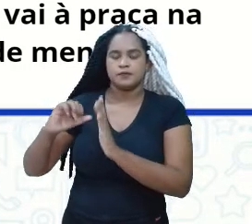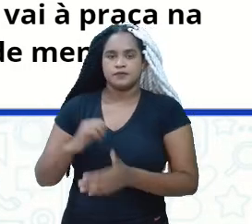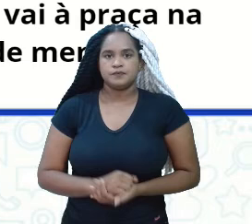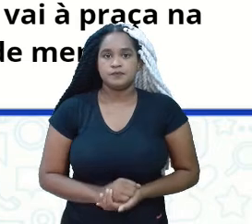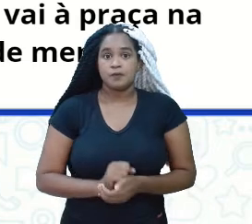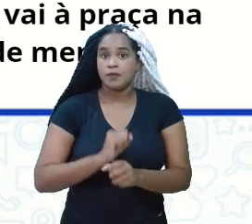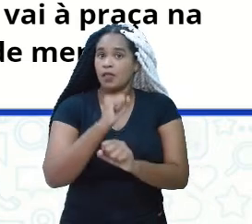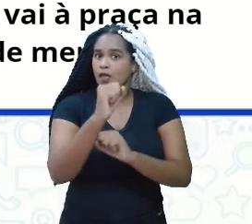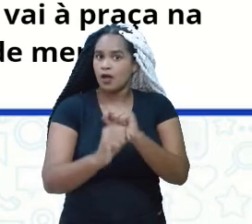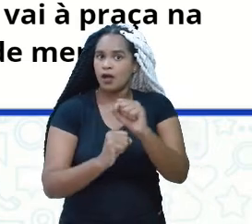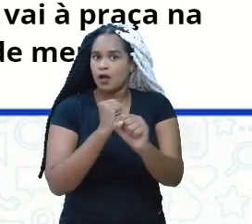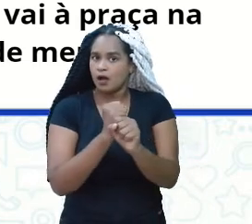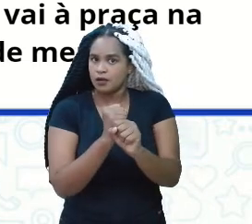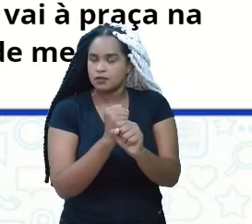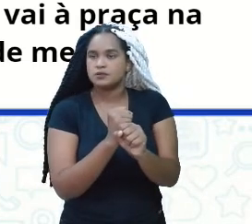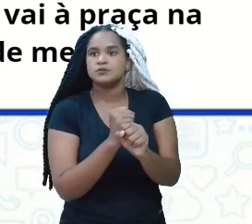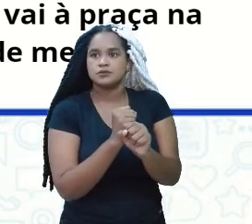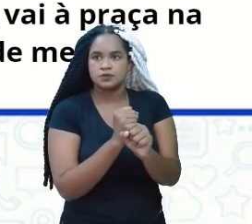O ano era